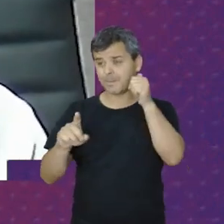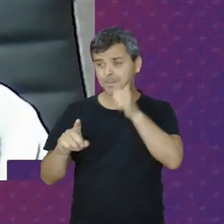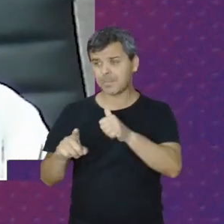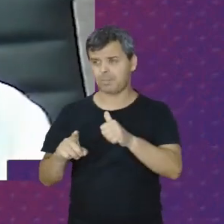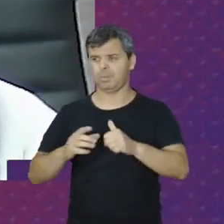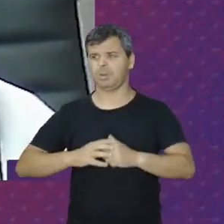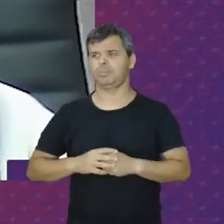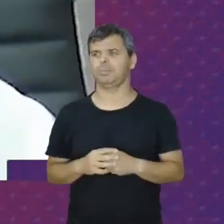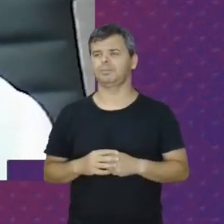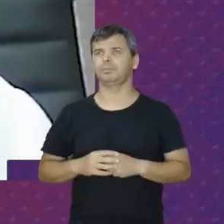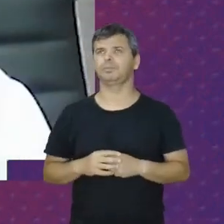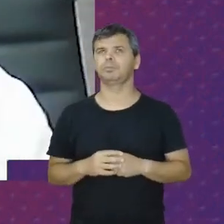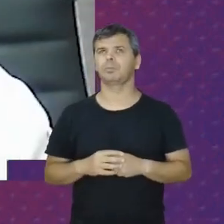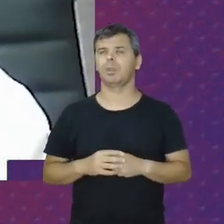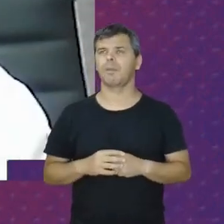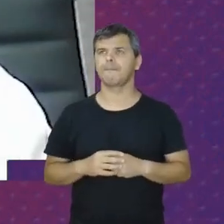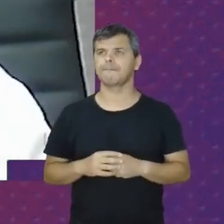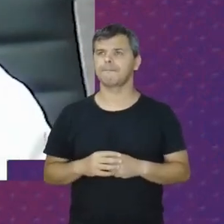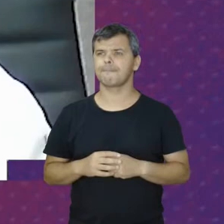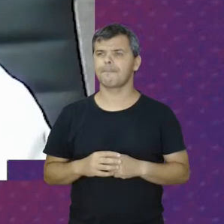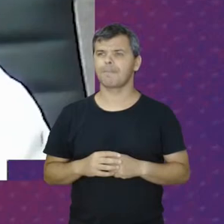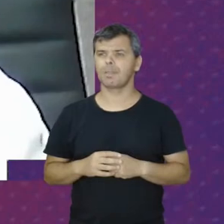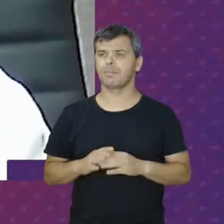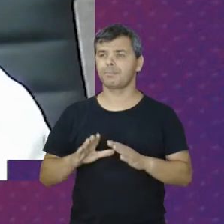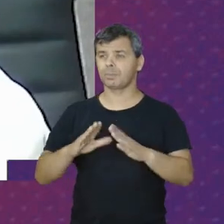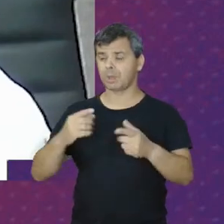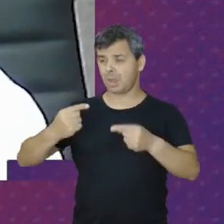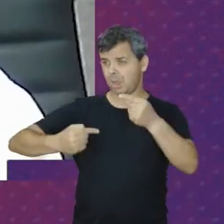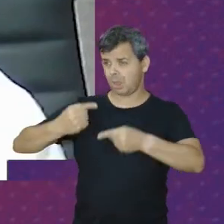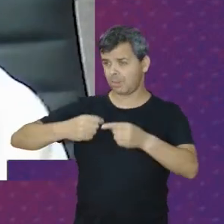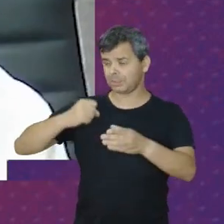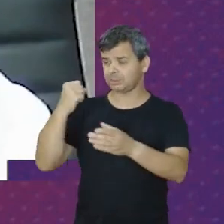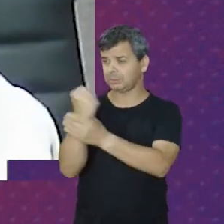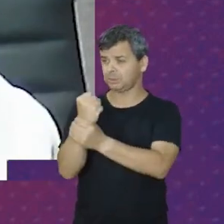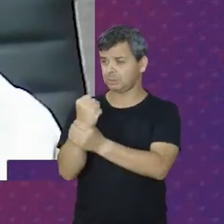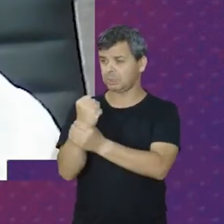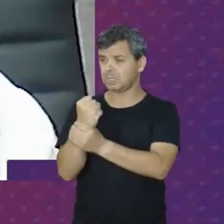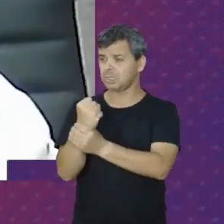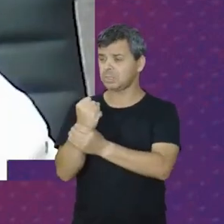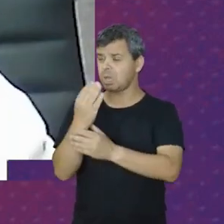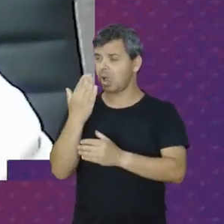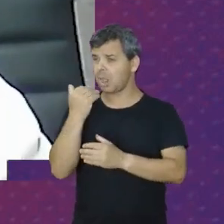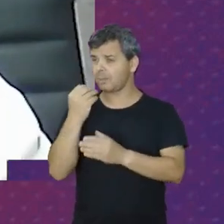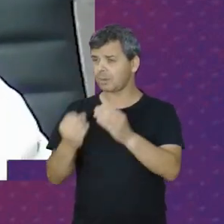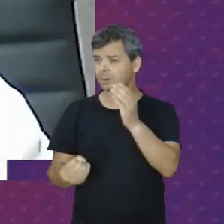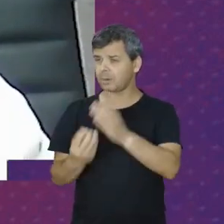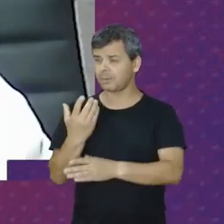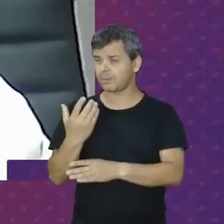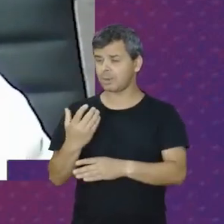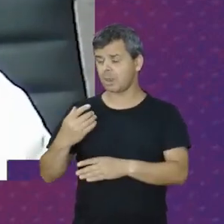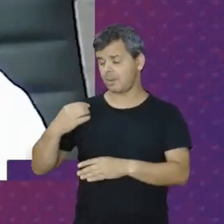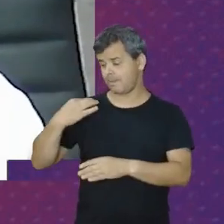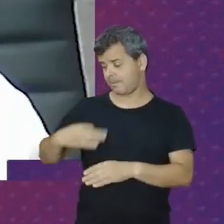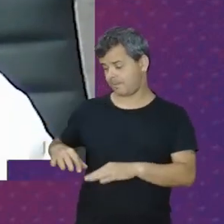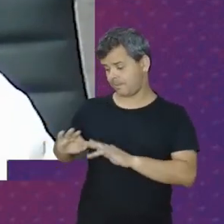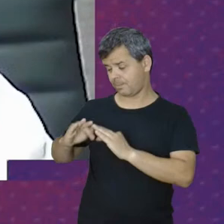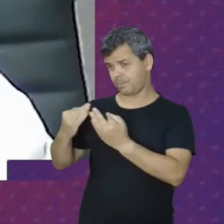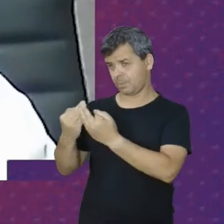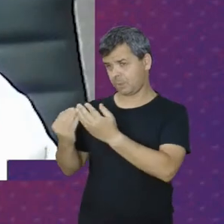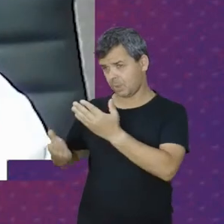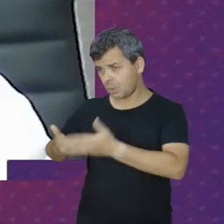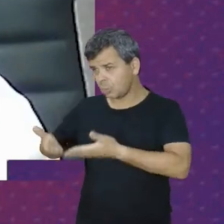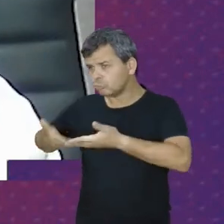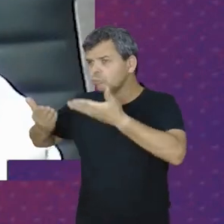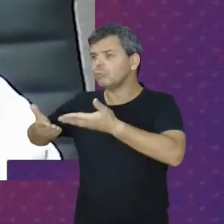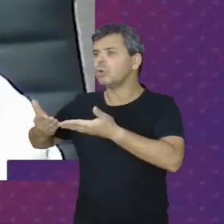prioritariamente, em nome da mulher. E, na política de segurança alimentar, nós constituímos, além do Bolsa Família, que desenvolveu a